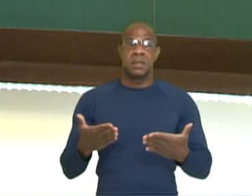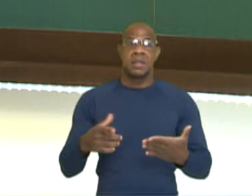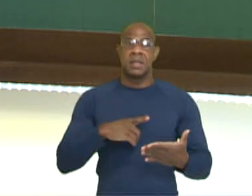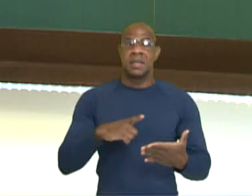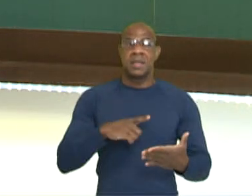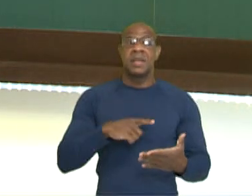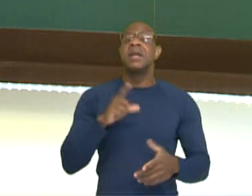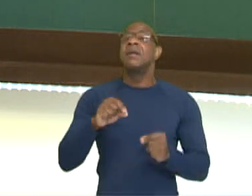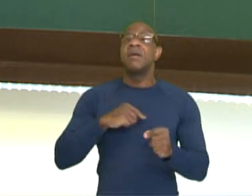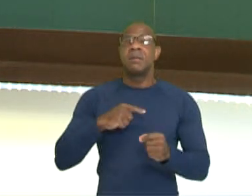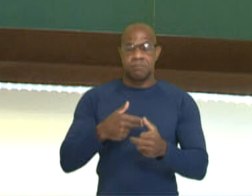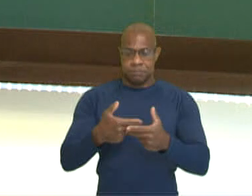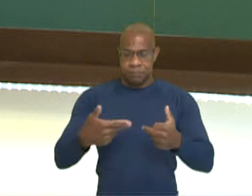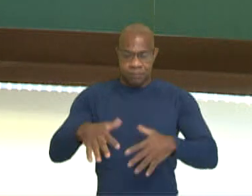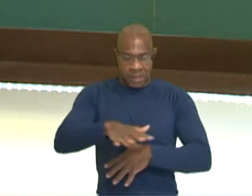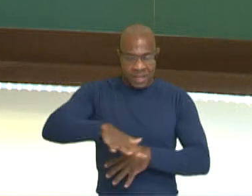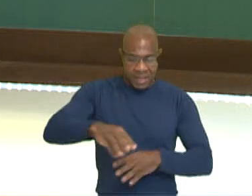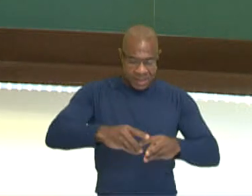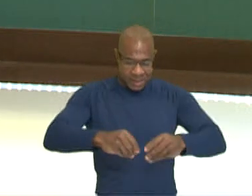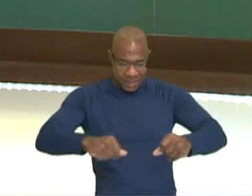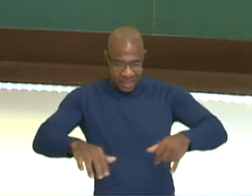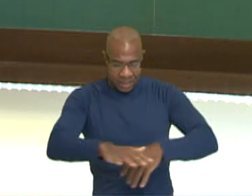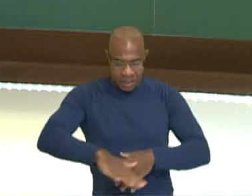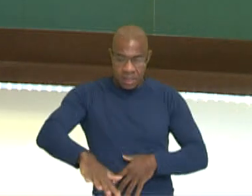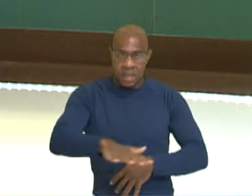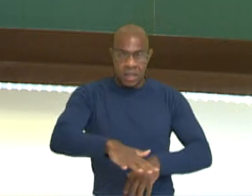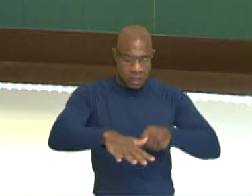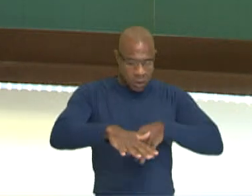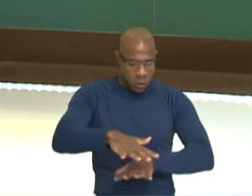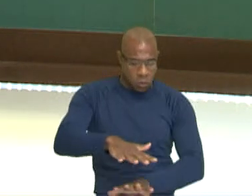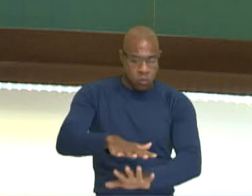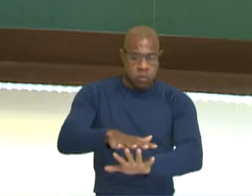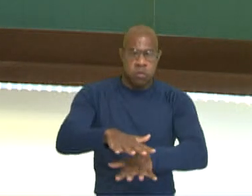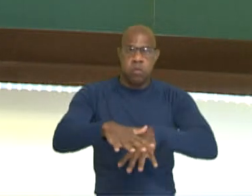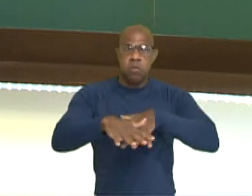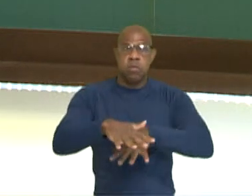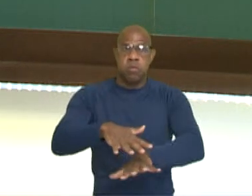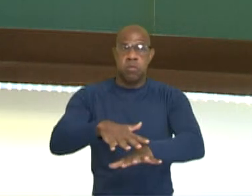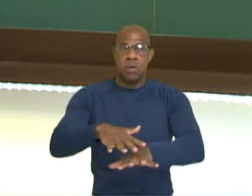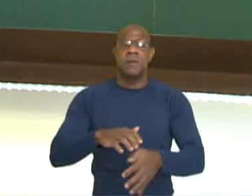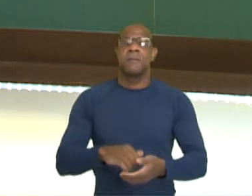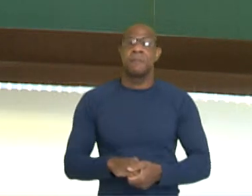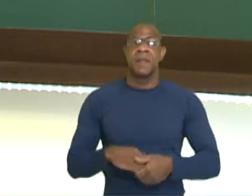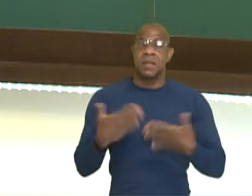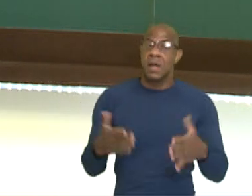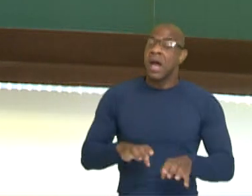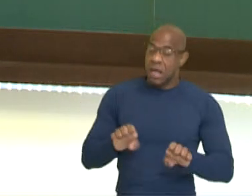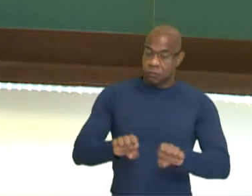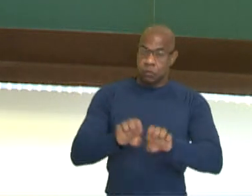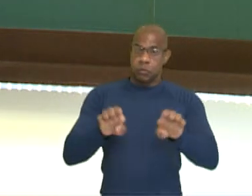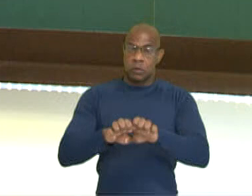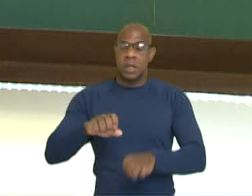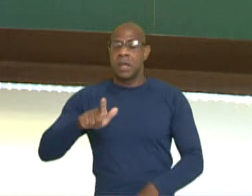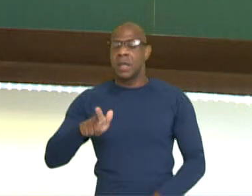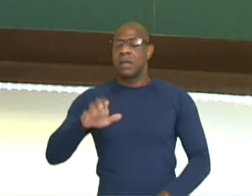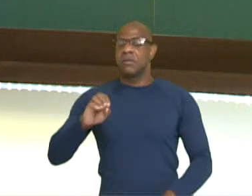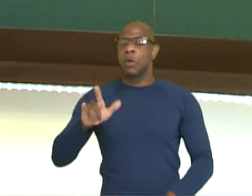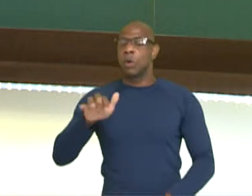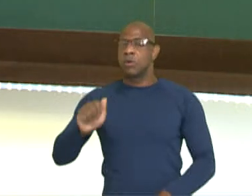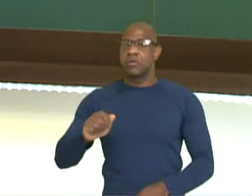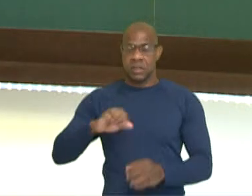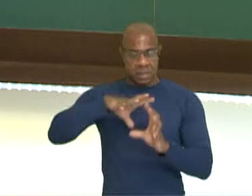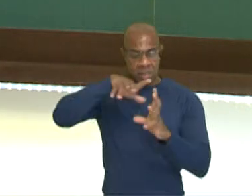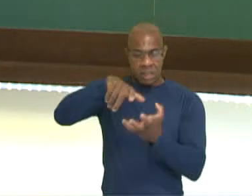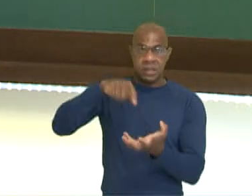cobre um determinado elemento, terra. E esse elemento terra vai impactar como? Então, a estrutura da geologia do planeta Terra